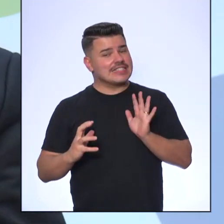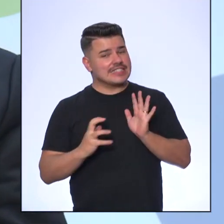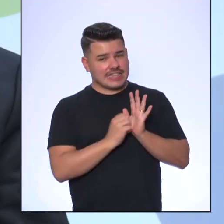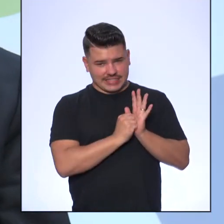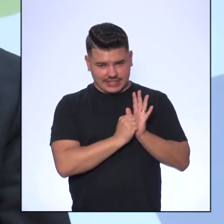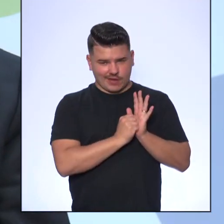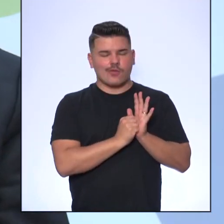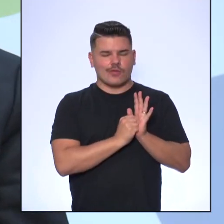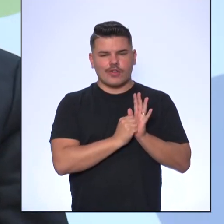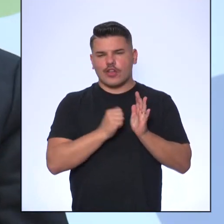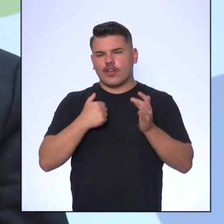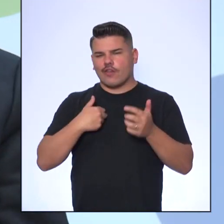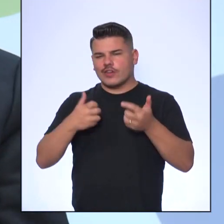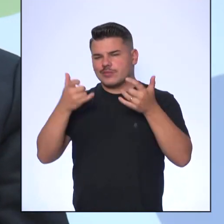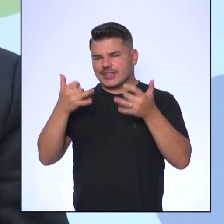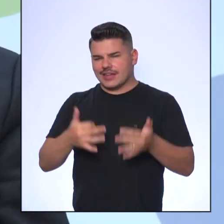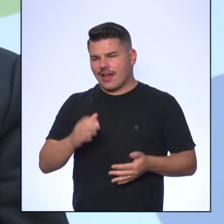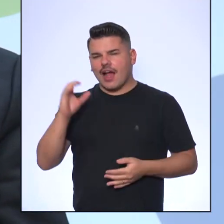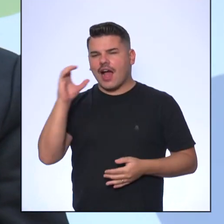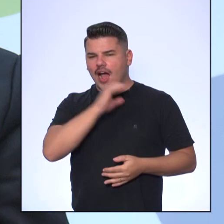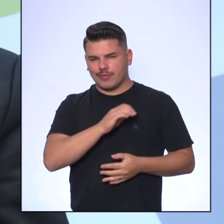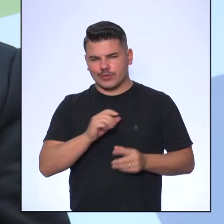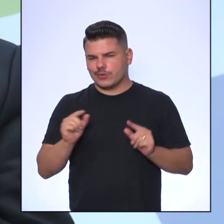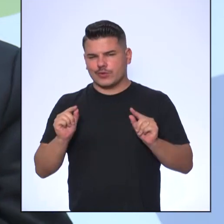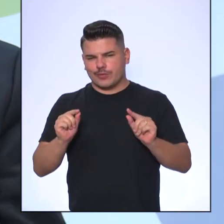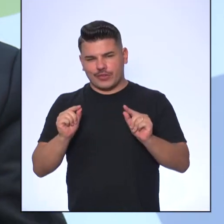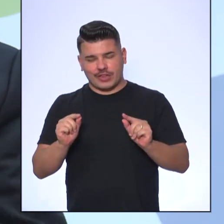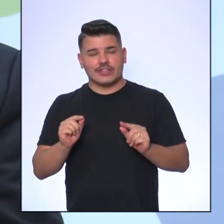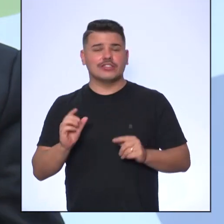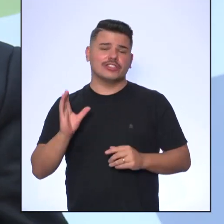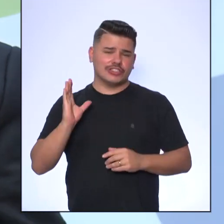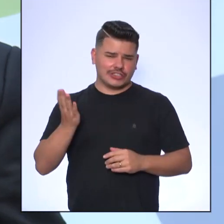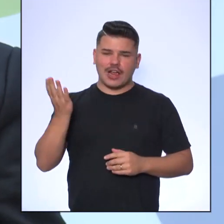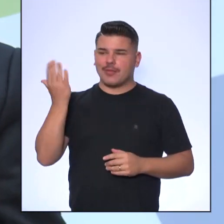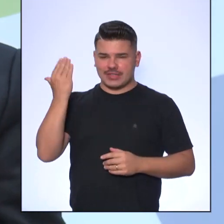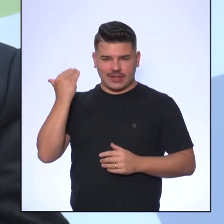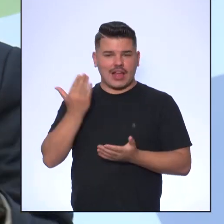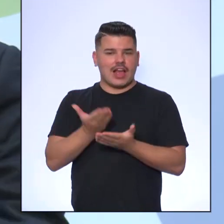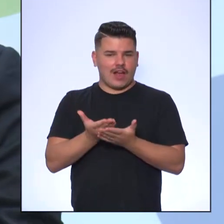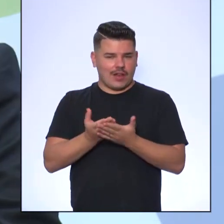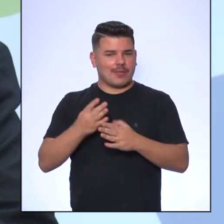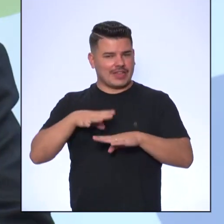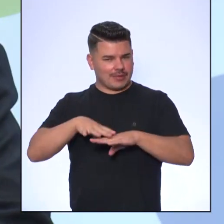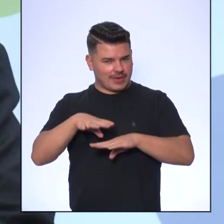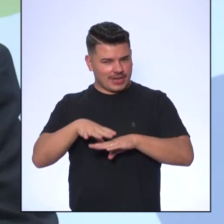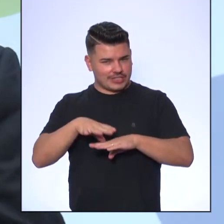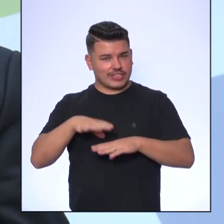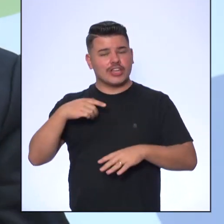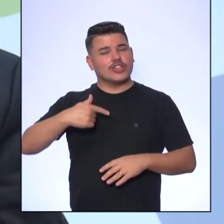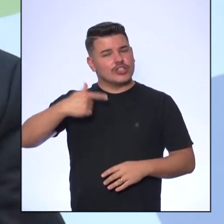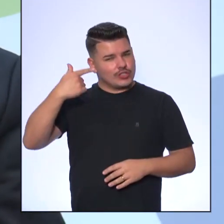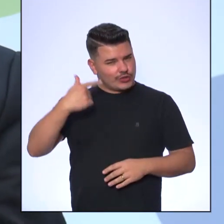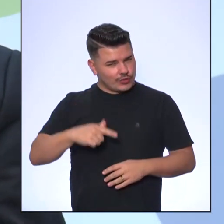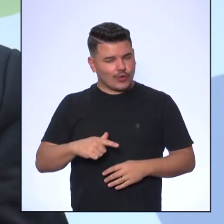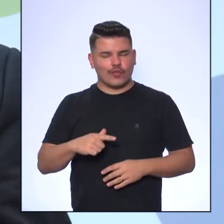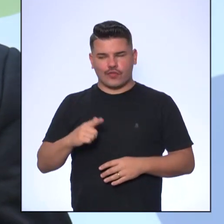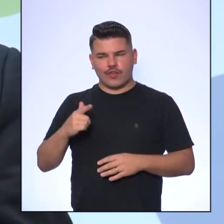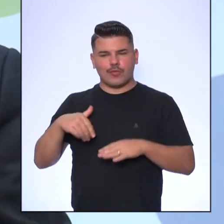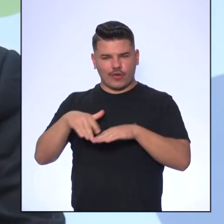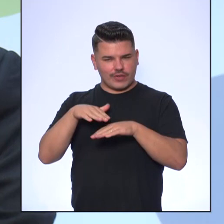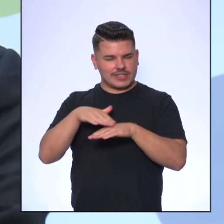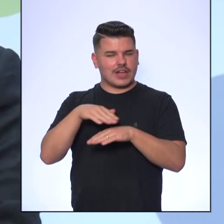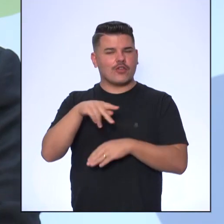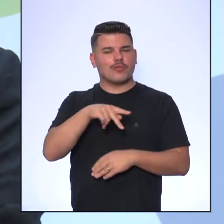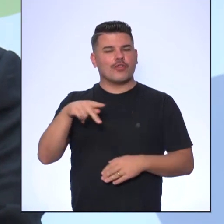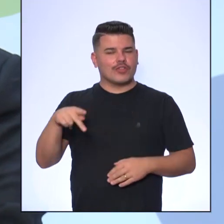sobre isso agora rapidamente. Já tivemos, lembrando aí, aula de matemática. Vamos já voltar com o professor Seide aqui